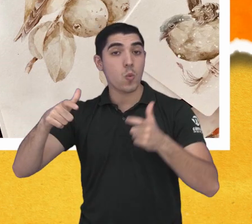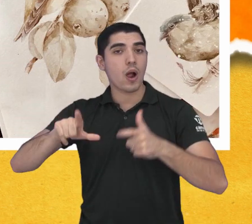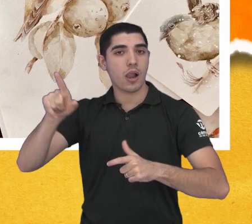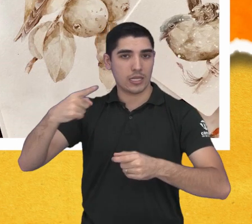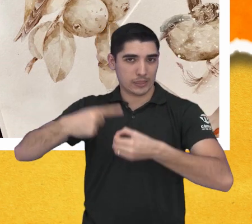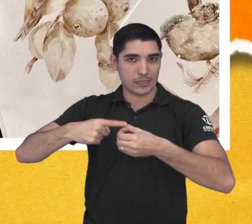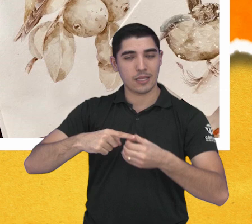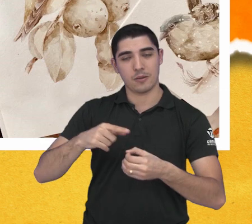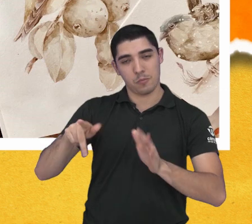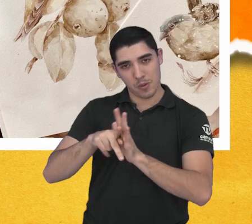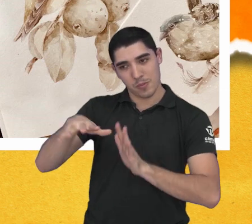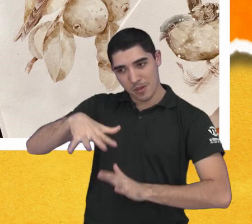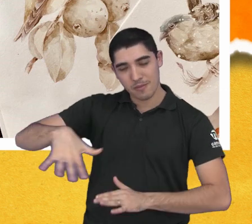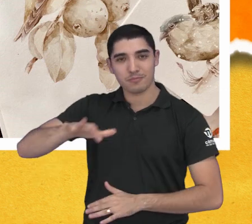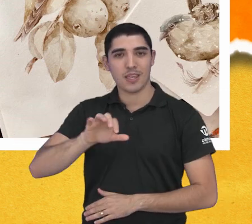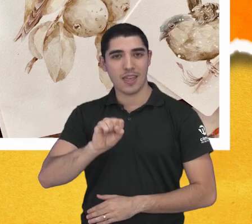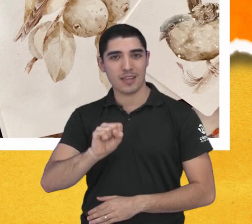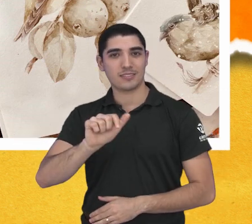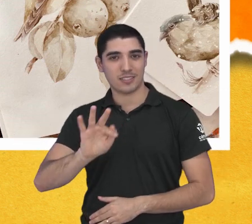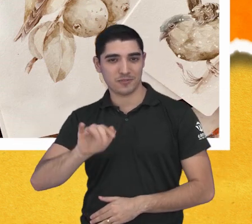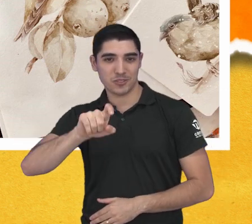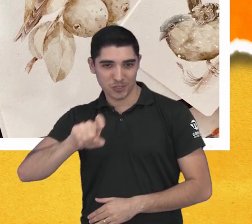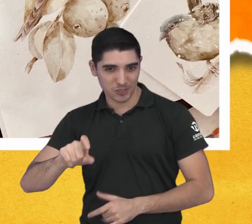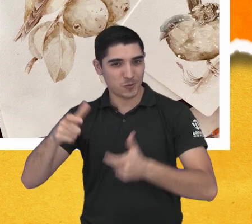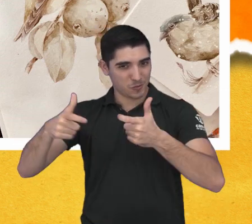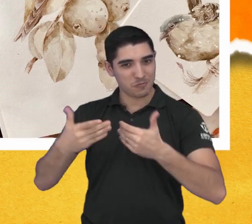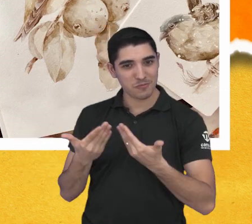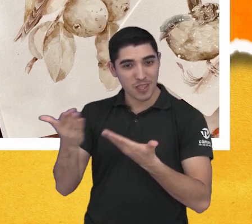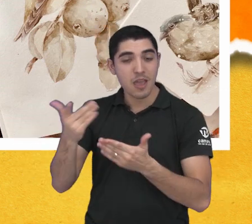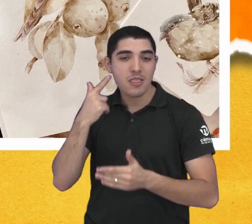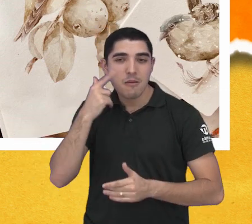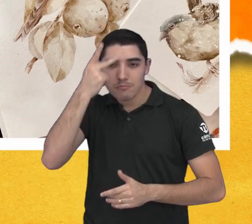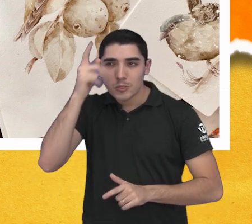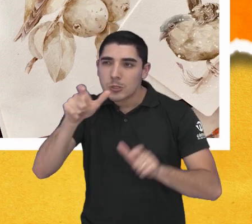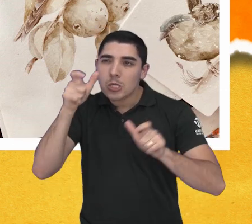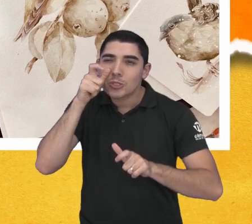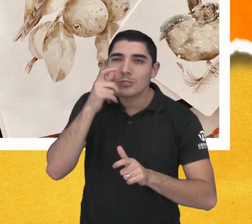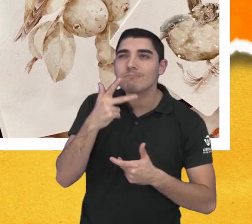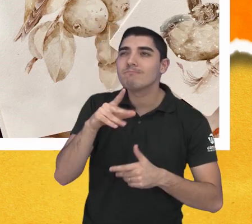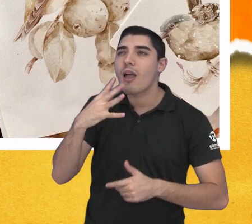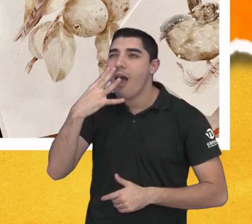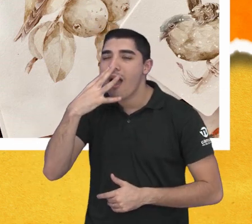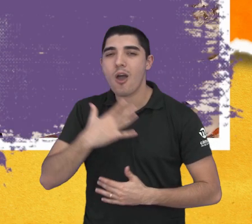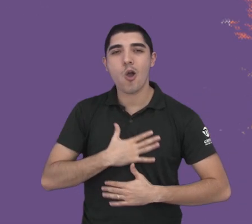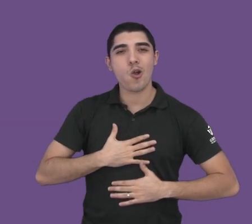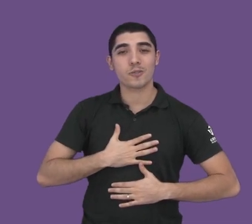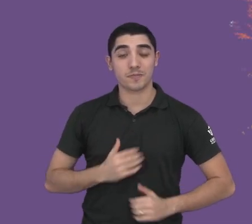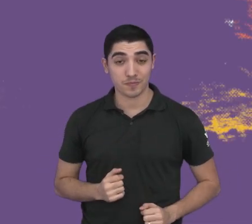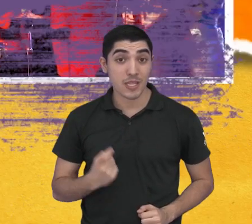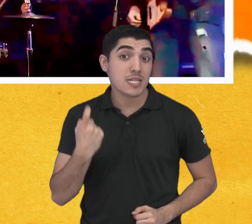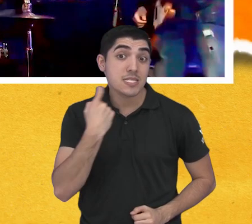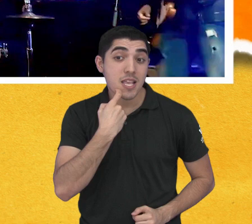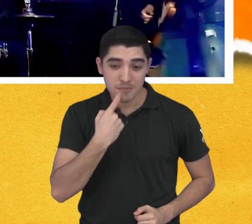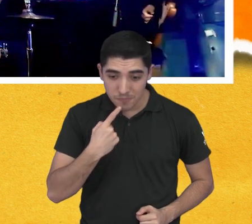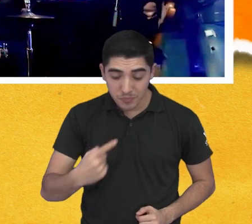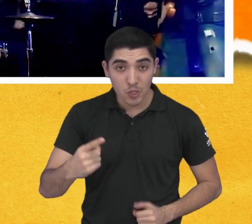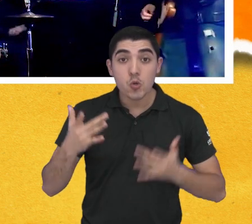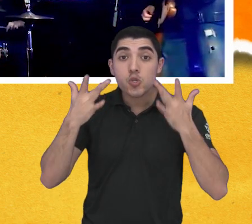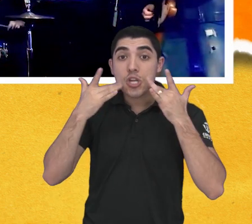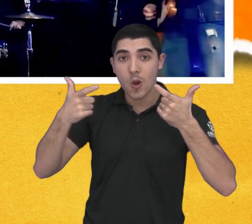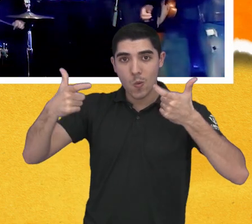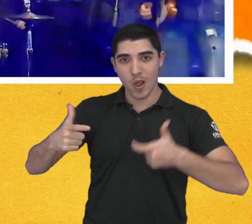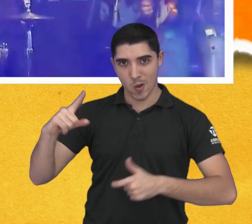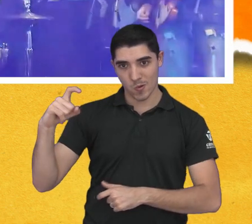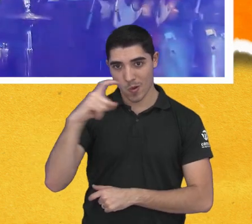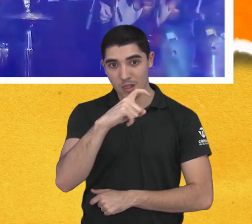A artista Fabiana Bach convida o espectador a admirar a simplicidade e a beleza da natureza. Nesta sexta-feira,